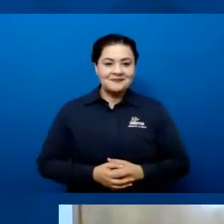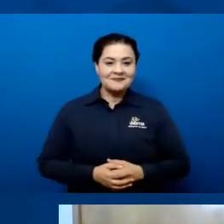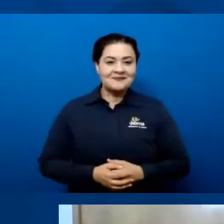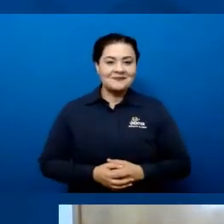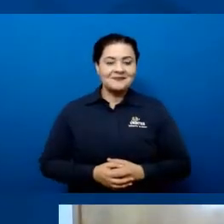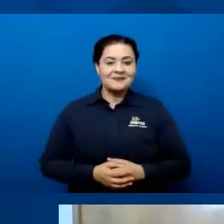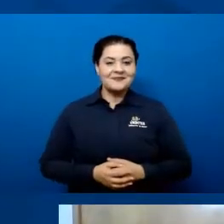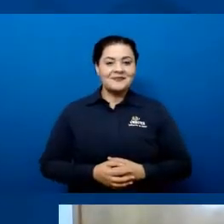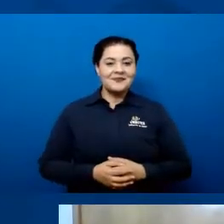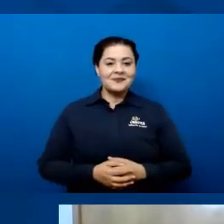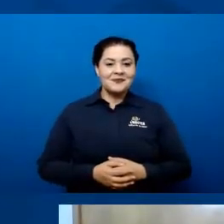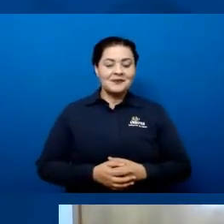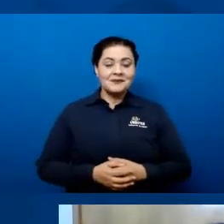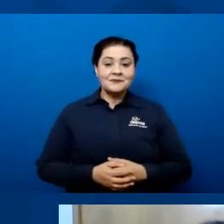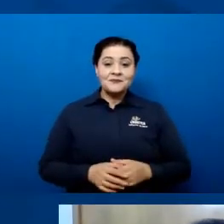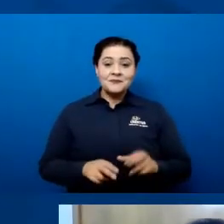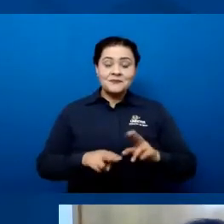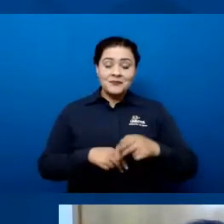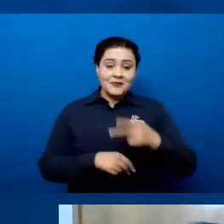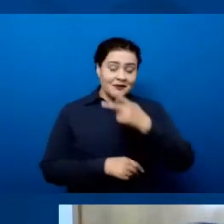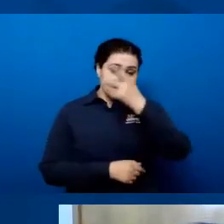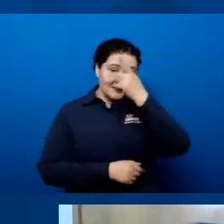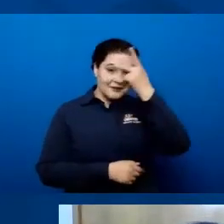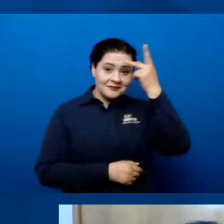Isso, Paulo. Então o pessoal está conseguindo